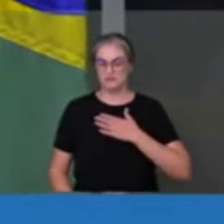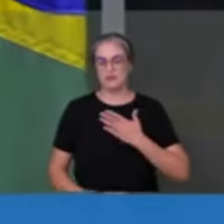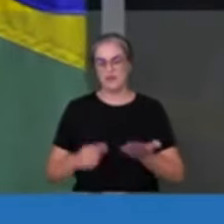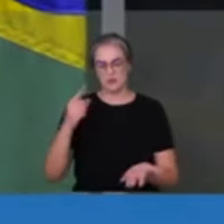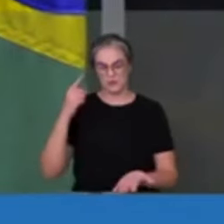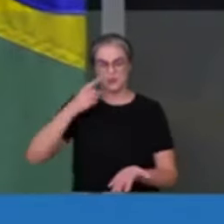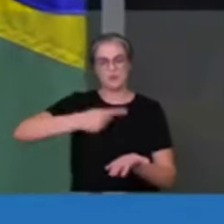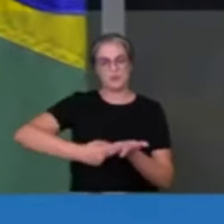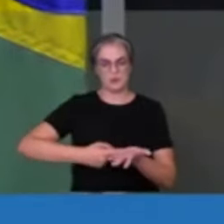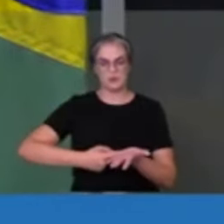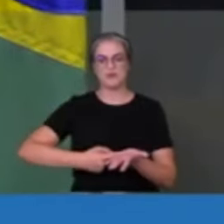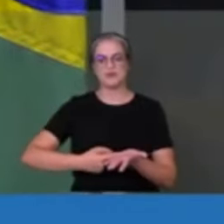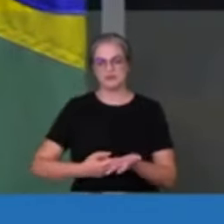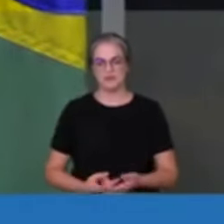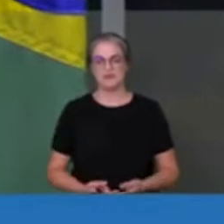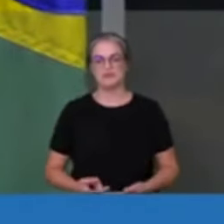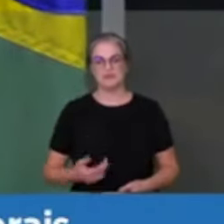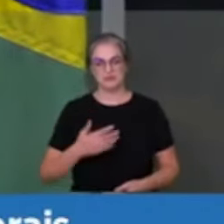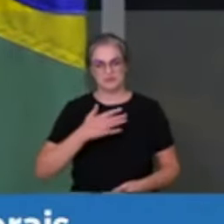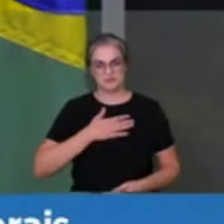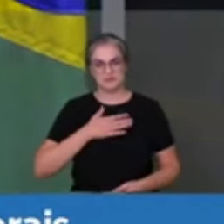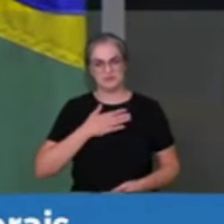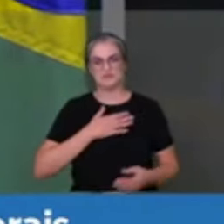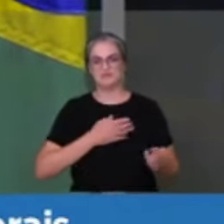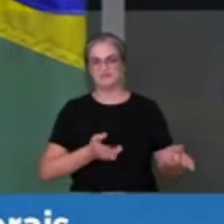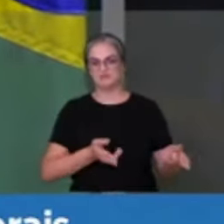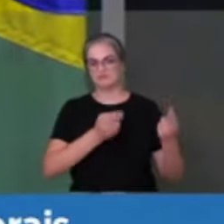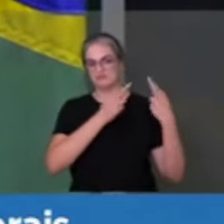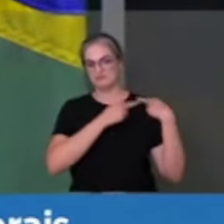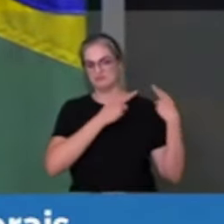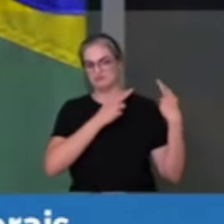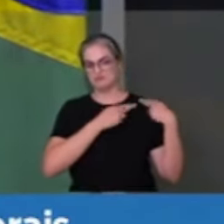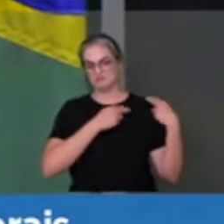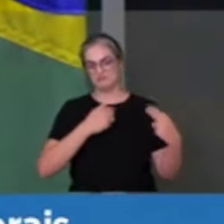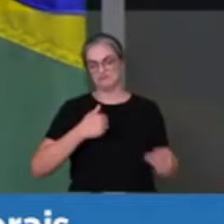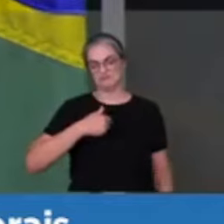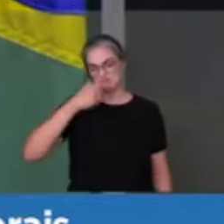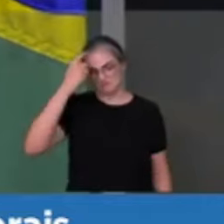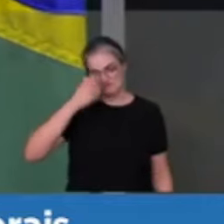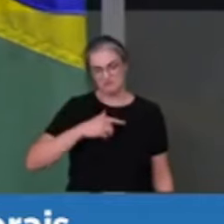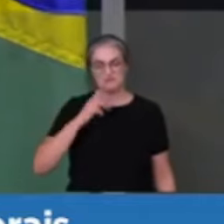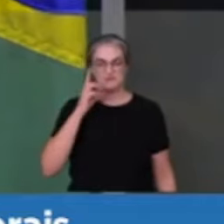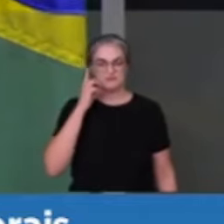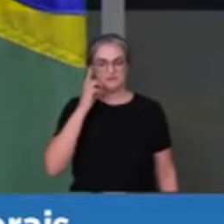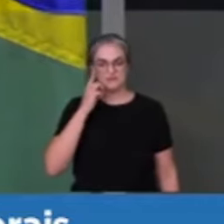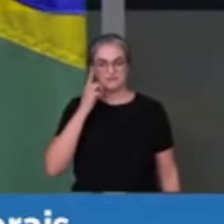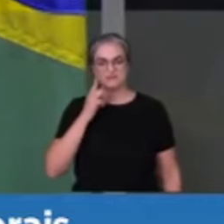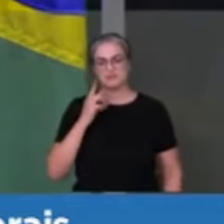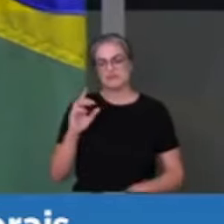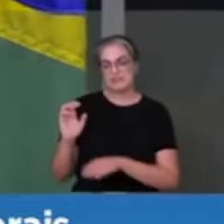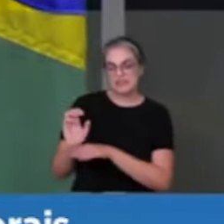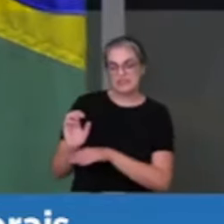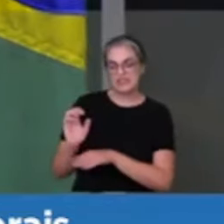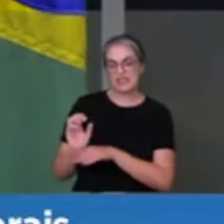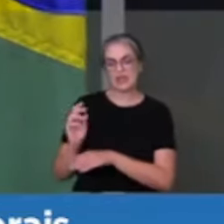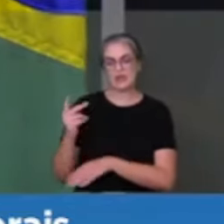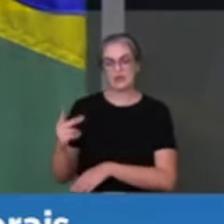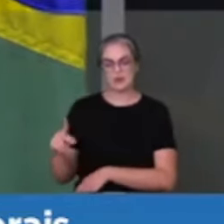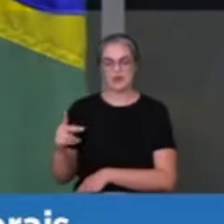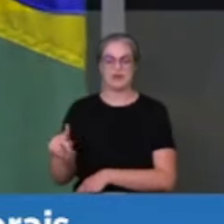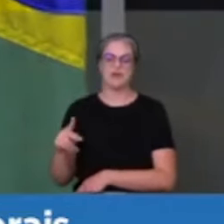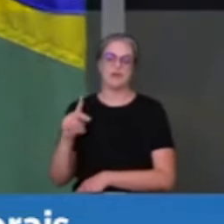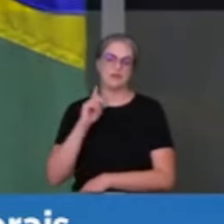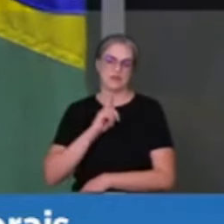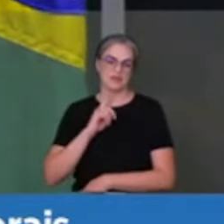compromisso Essa é a minha missão como deputado estadual por Minas Gerais sou